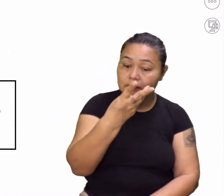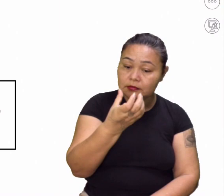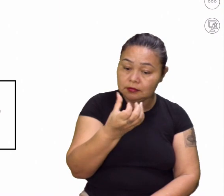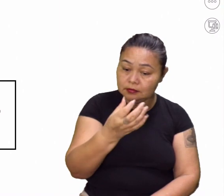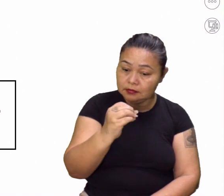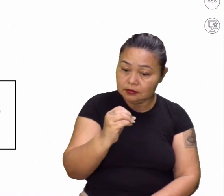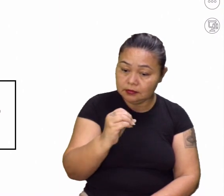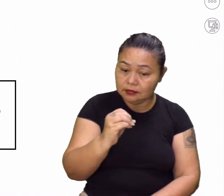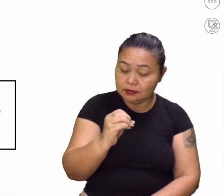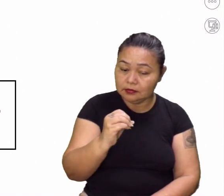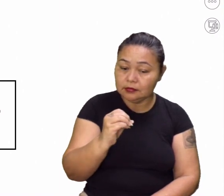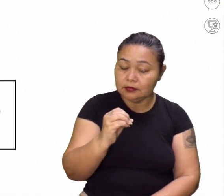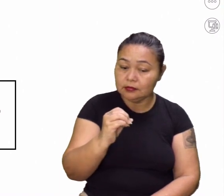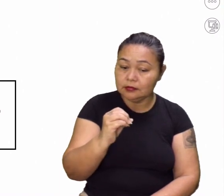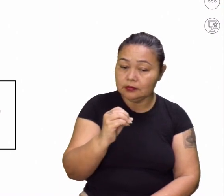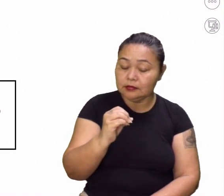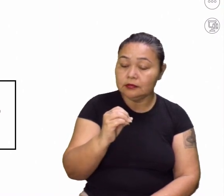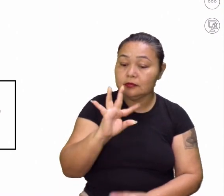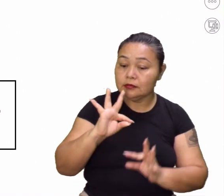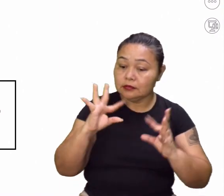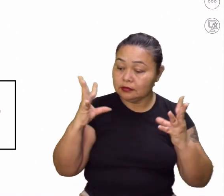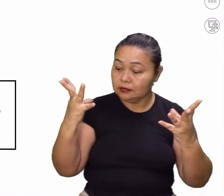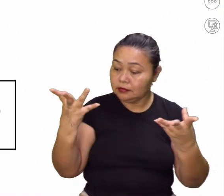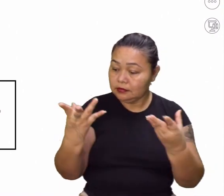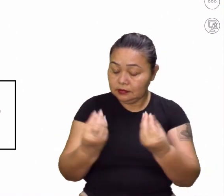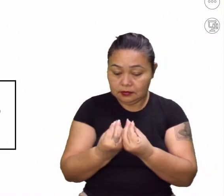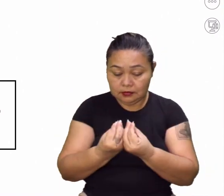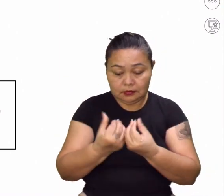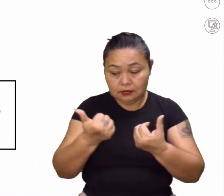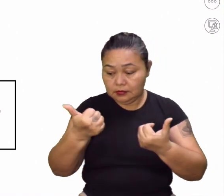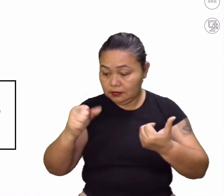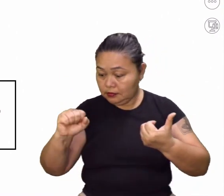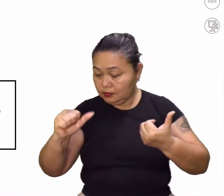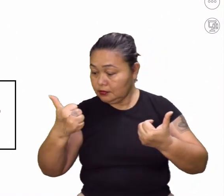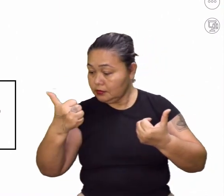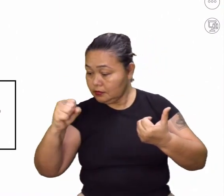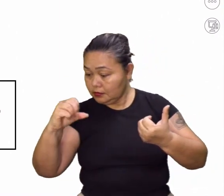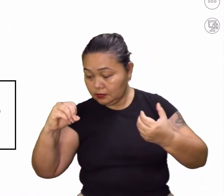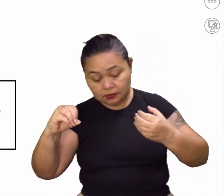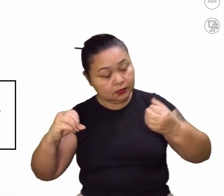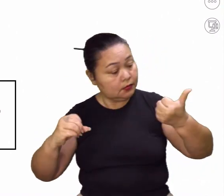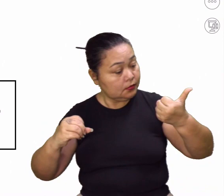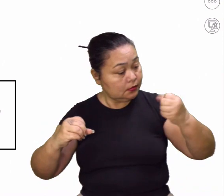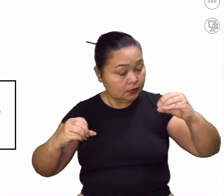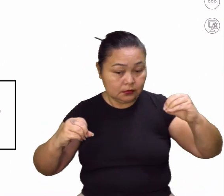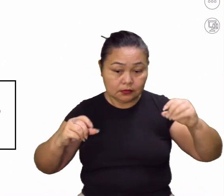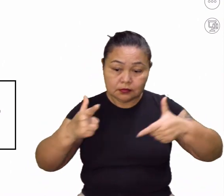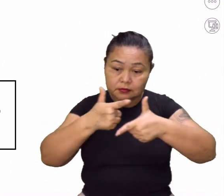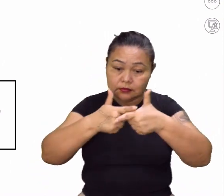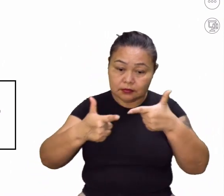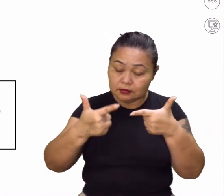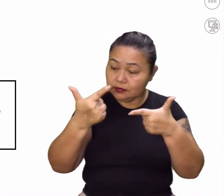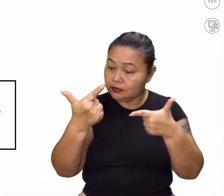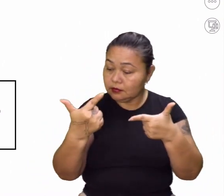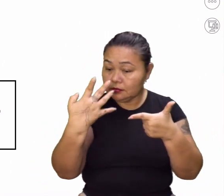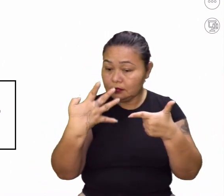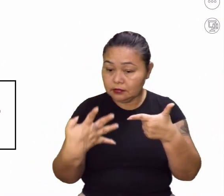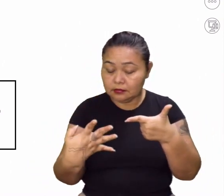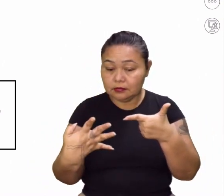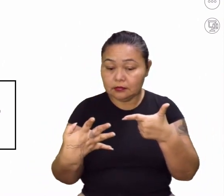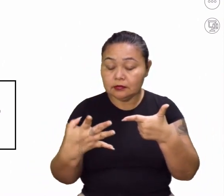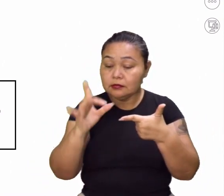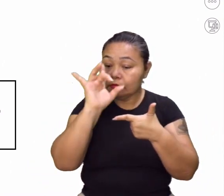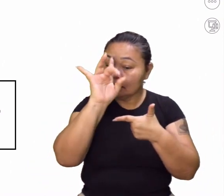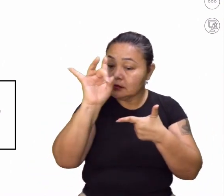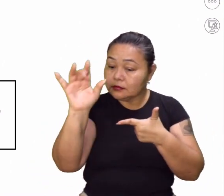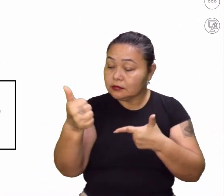graus é da esfericidade da Terra, né? E a gente pega e divide aí por 24 horas.